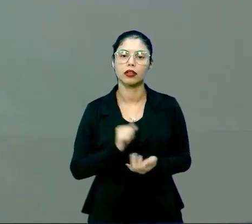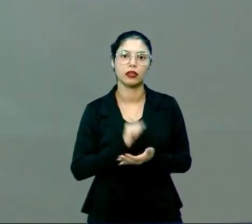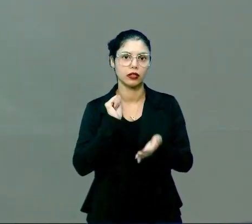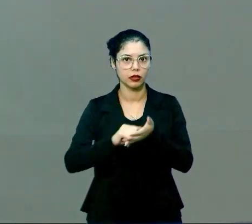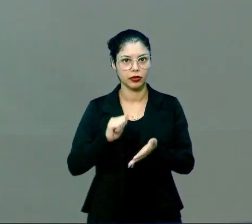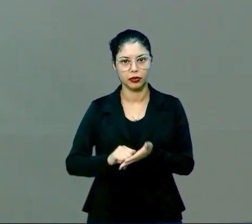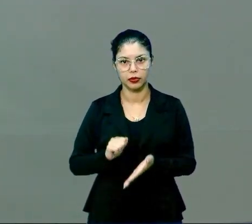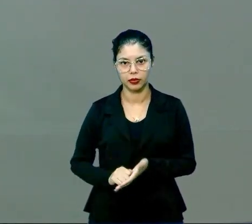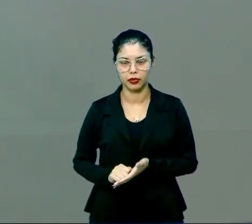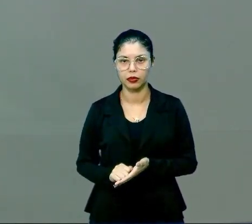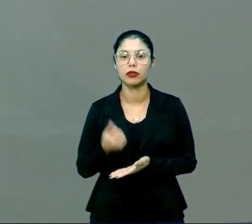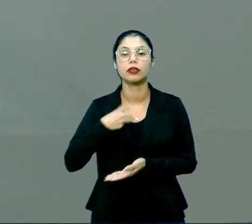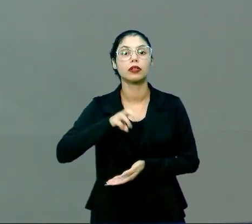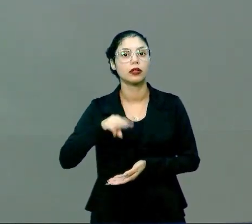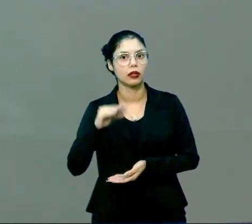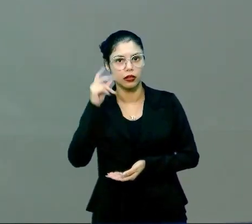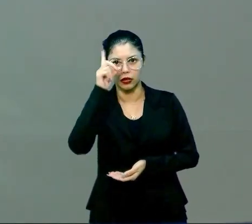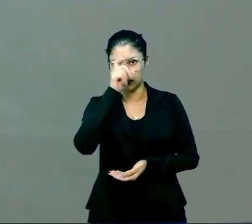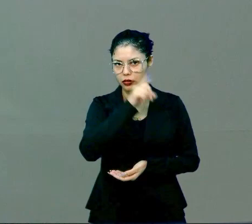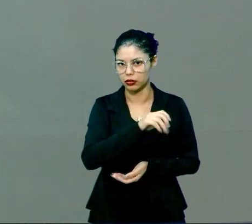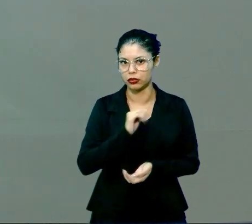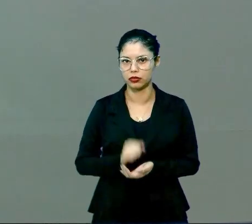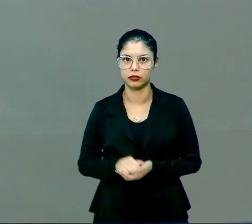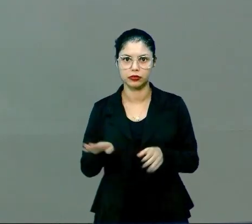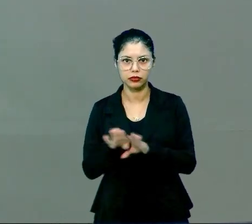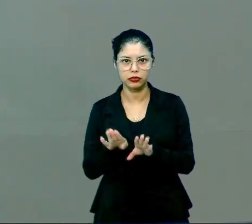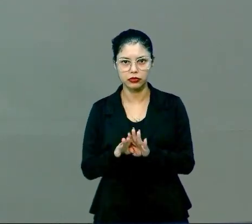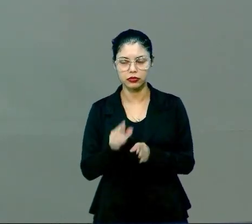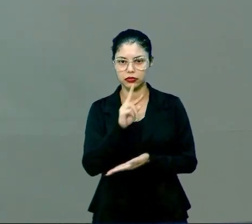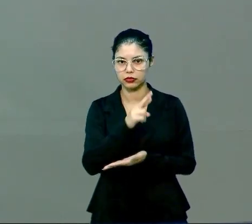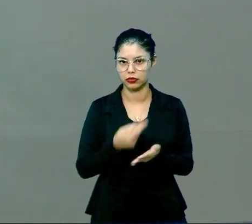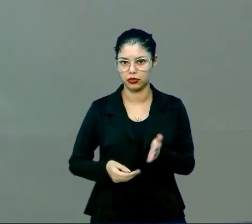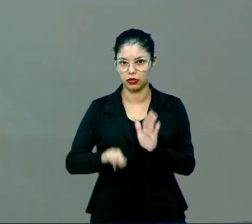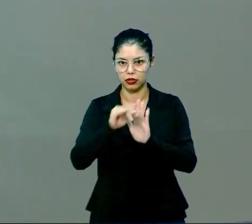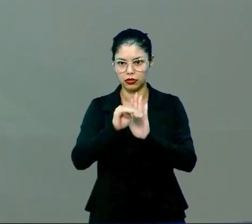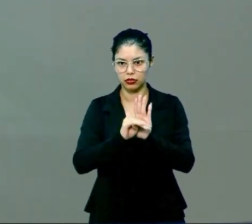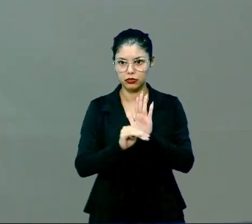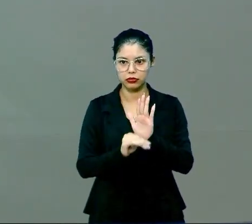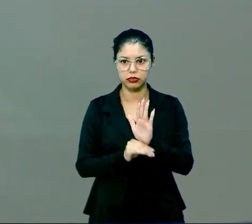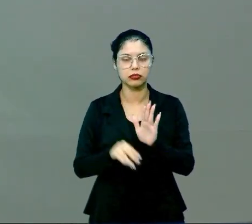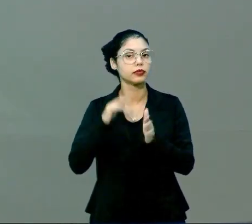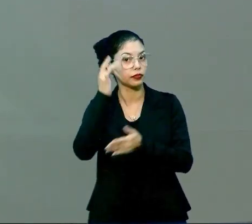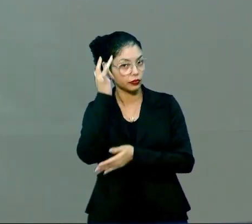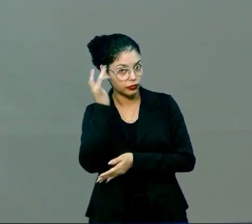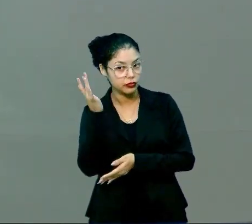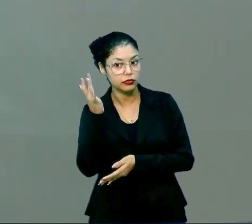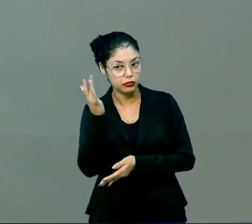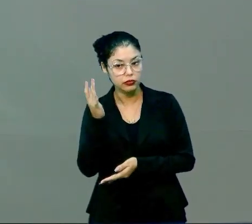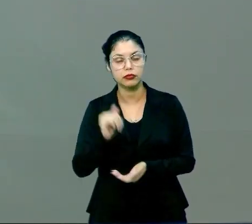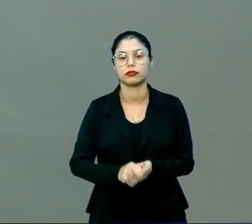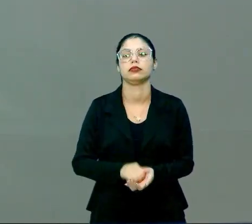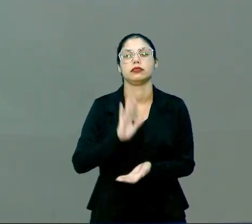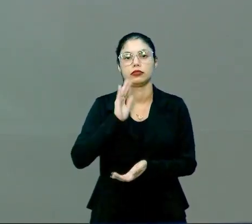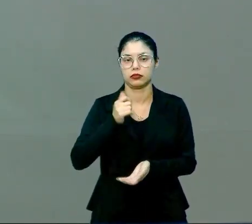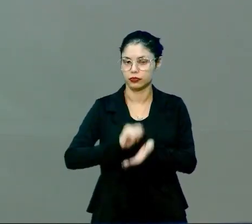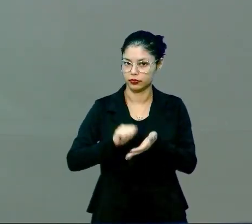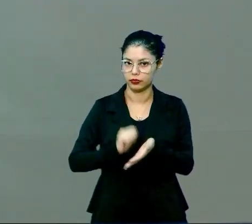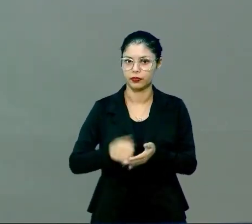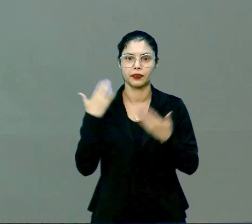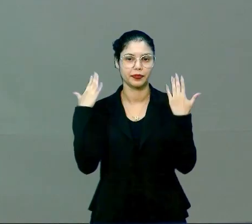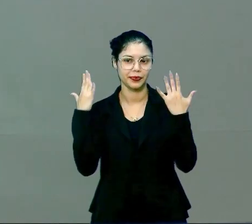sua escrita. Para quem tem dificuldade, nós trouxemos uma receitinha básica. Para quem já tem facilidade na hora da